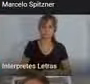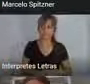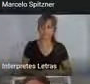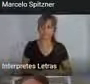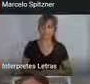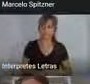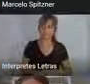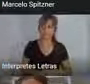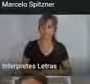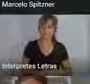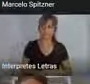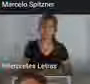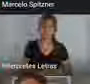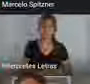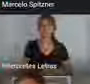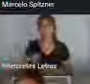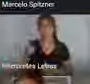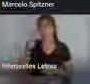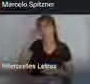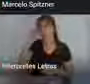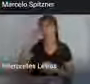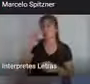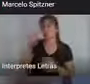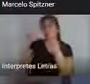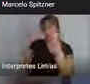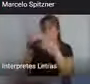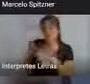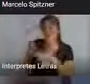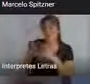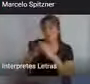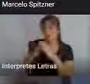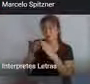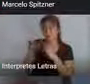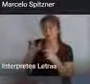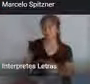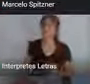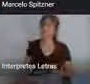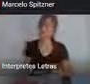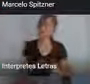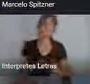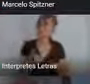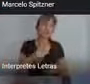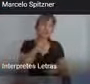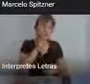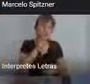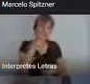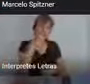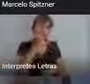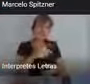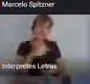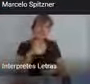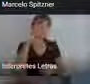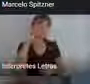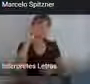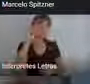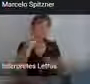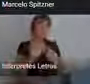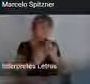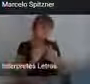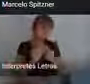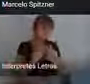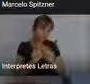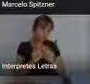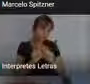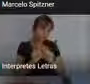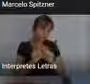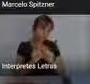já falou para a gente reforçar. Enquanto você falava dessas questões, eu recordava do fato de